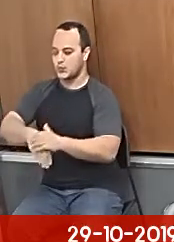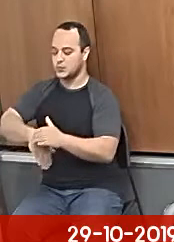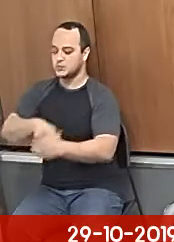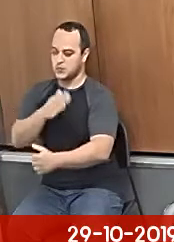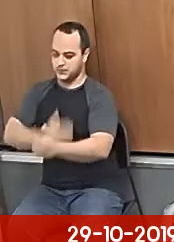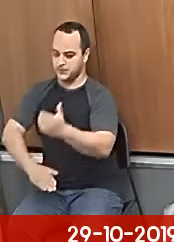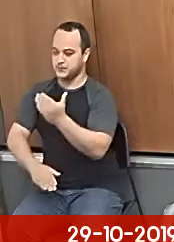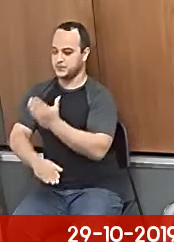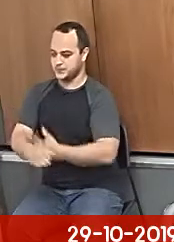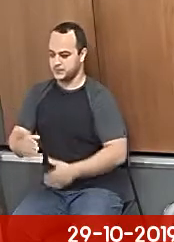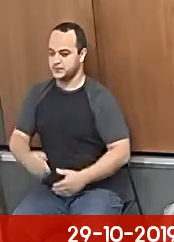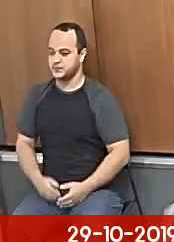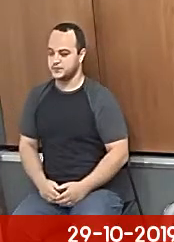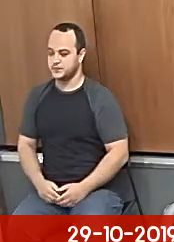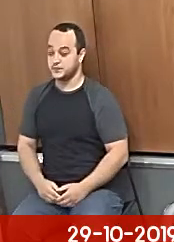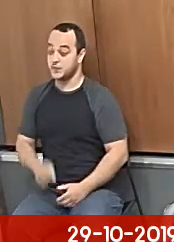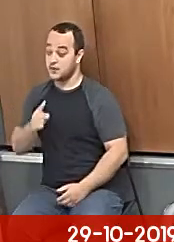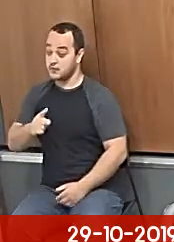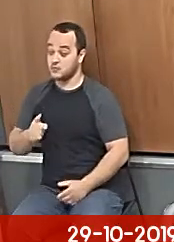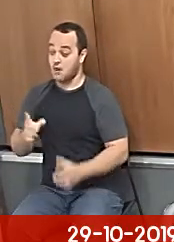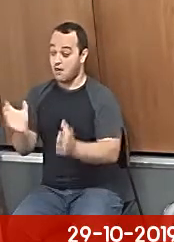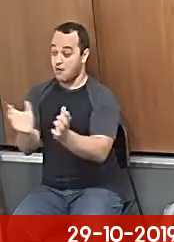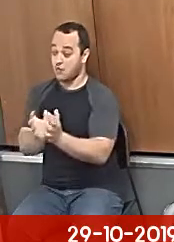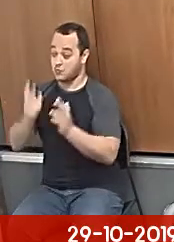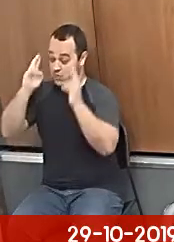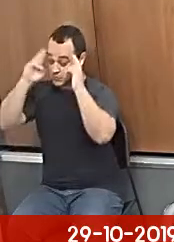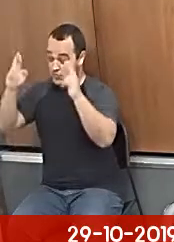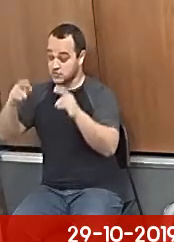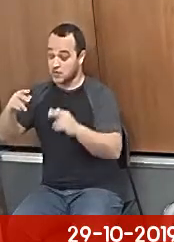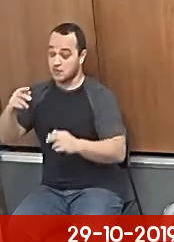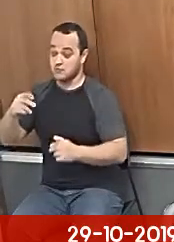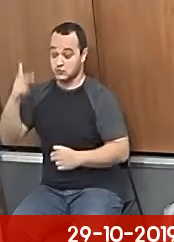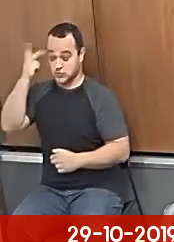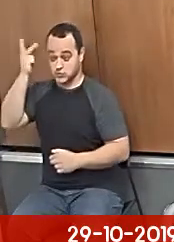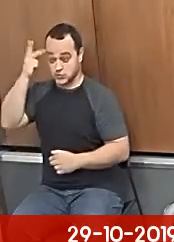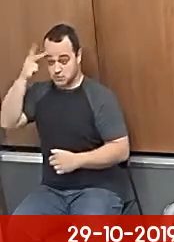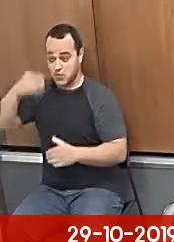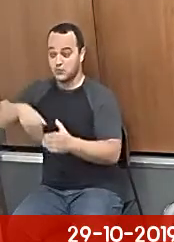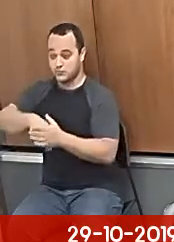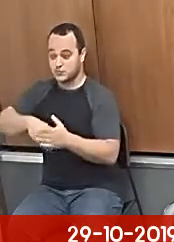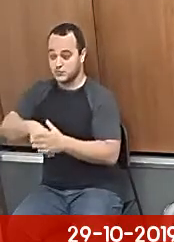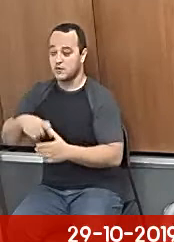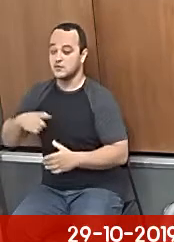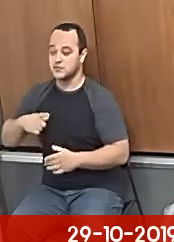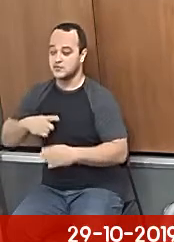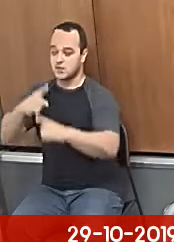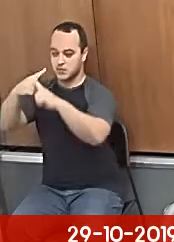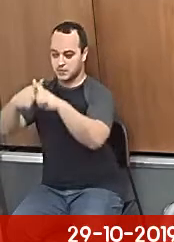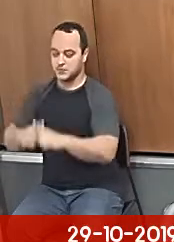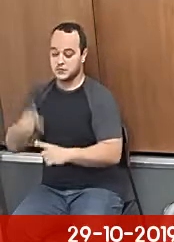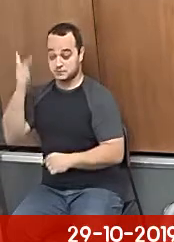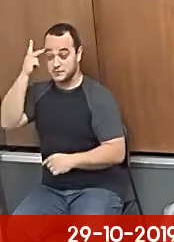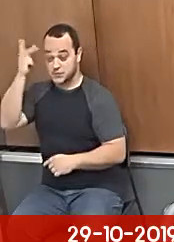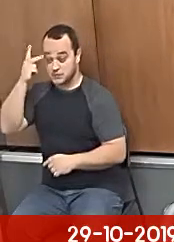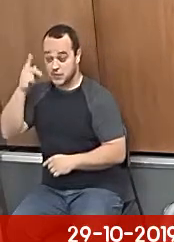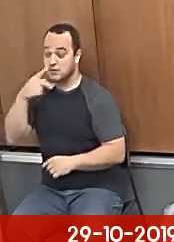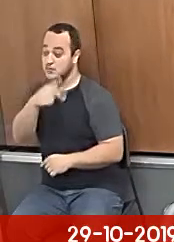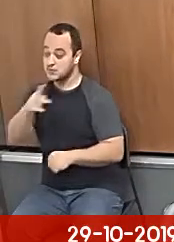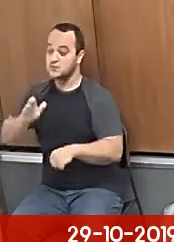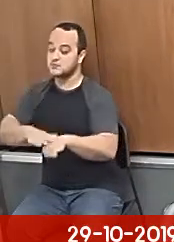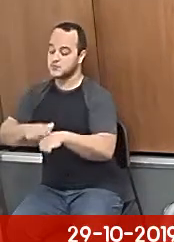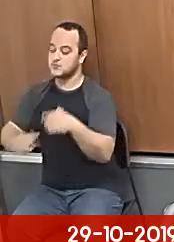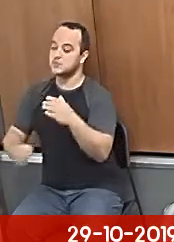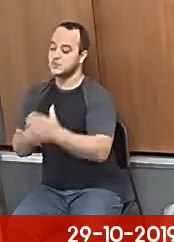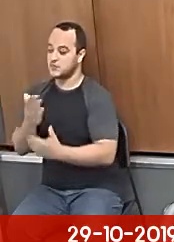Então, a federação ela foi o agente principal para desenvolver. Hoje tem o Campeonato Paulista. E eu tenho certeza que, se a gente conseguir essas ajudas